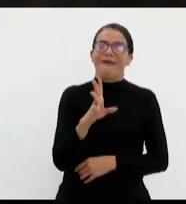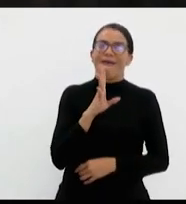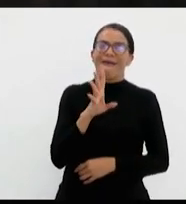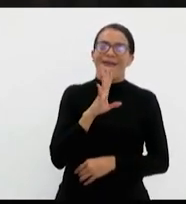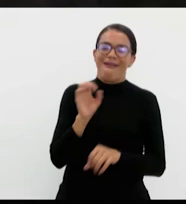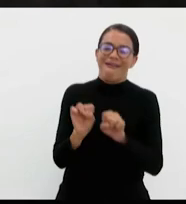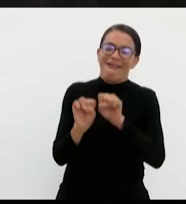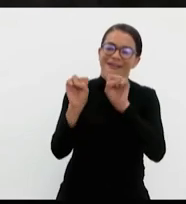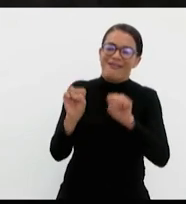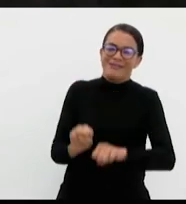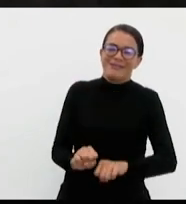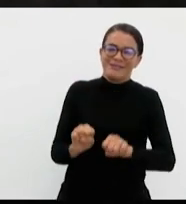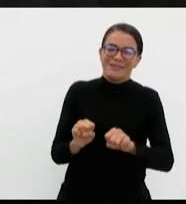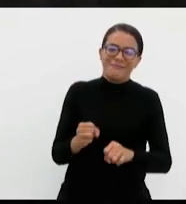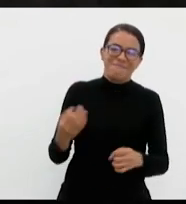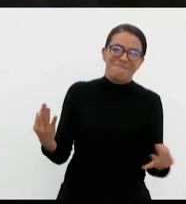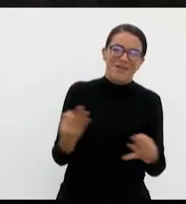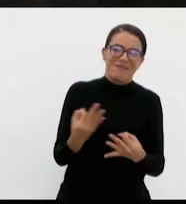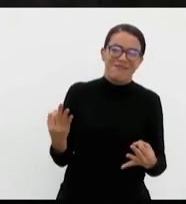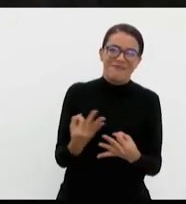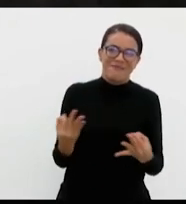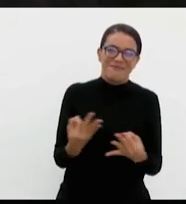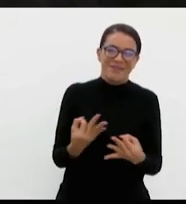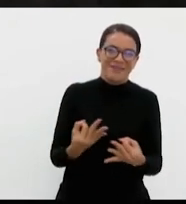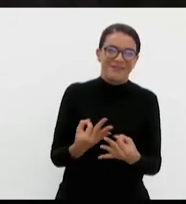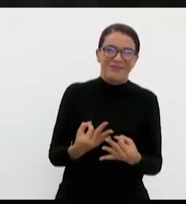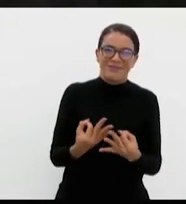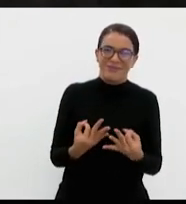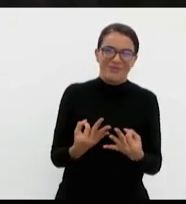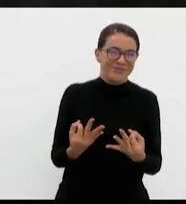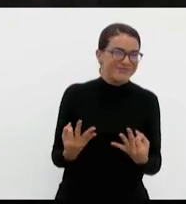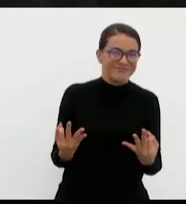sistema na palma da mão.